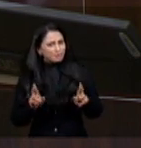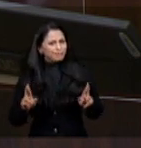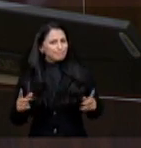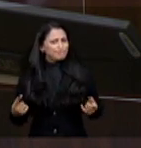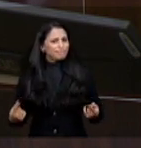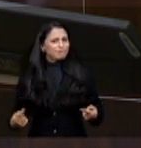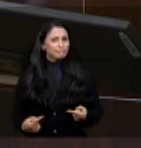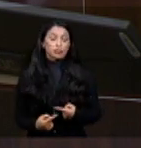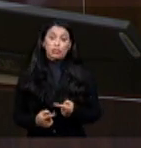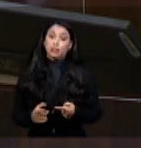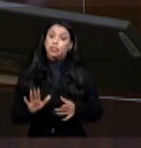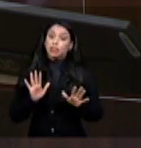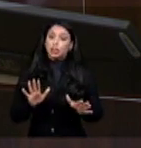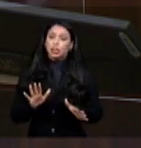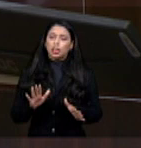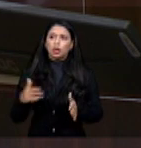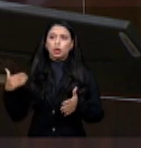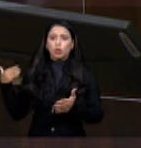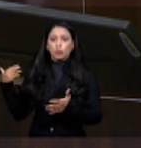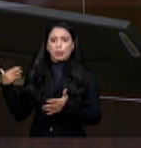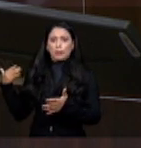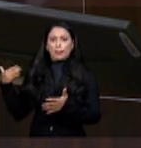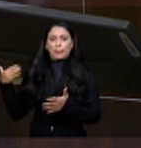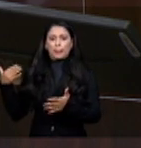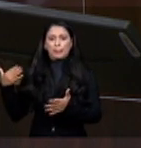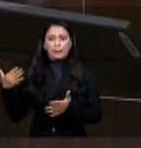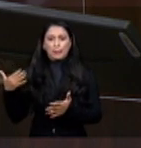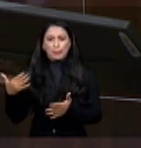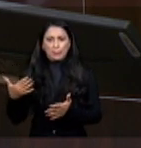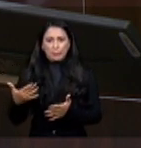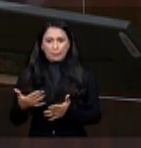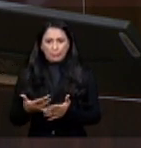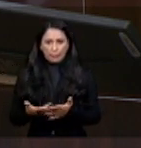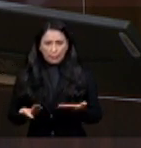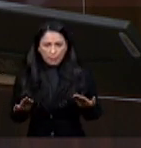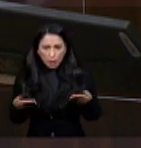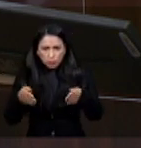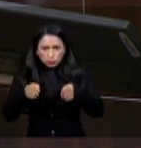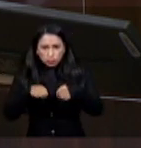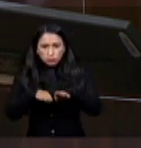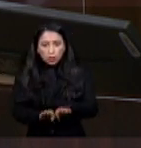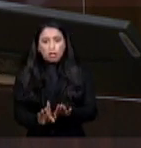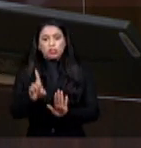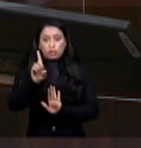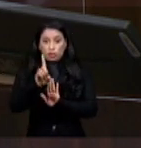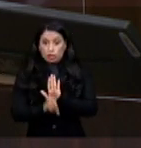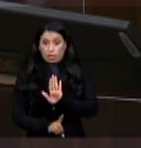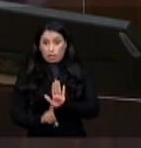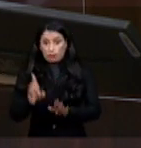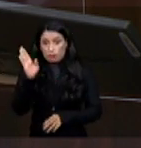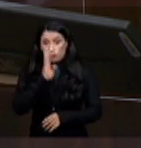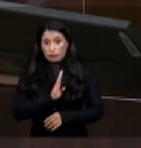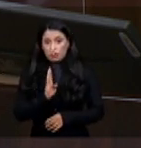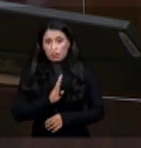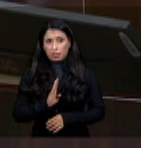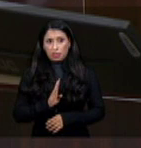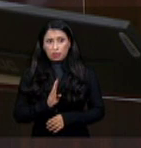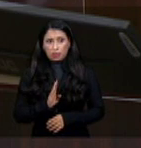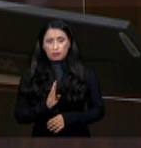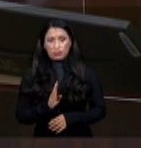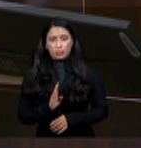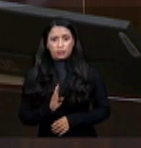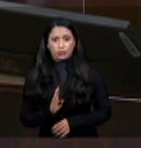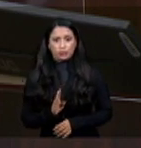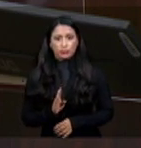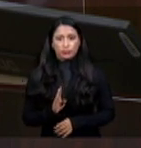e sugeriu que o trajeto de incorporação né de de direitos no Brasil teria seguido uma outra